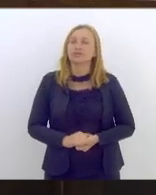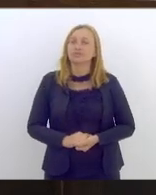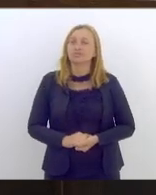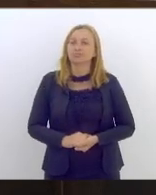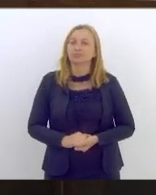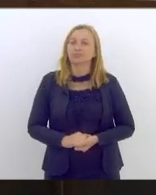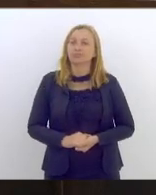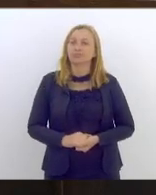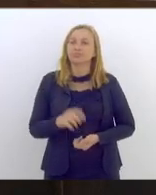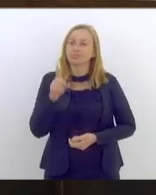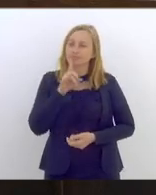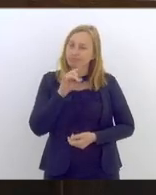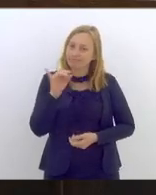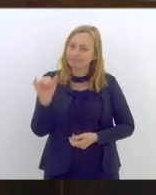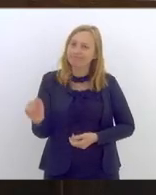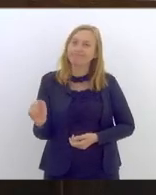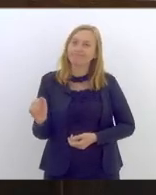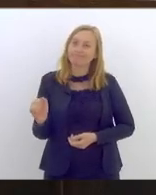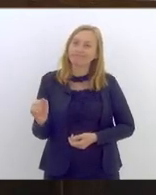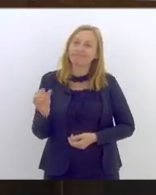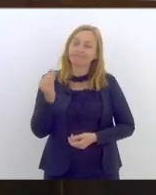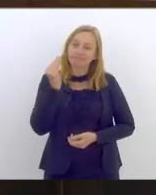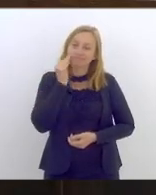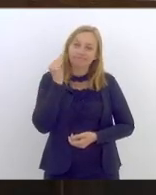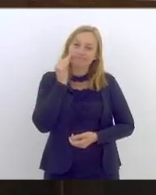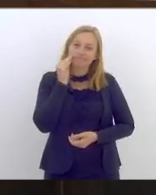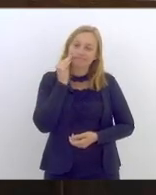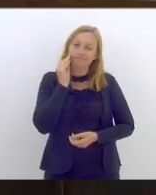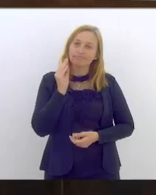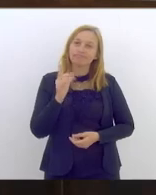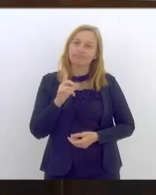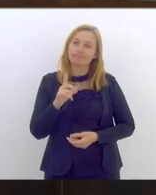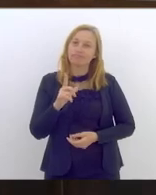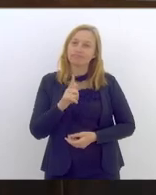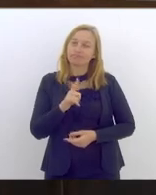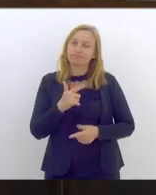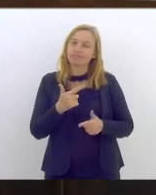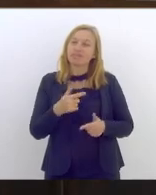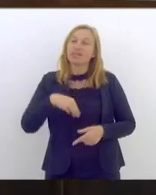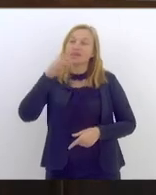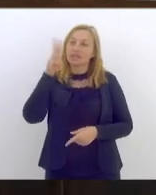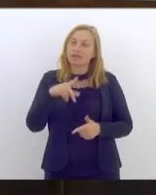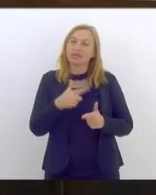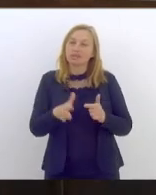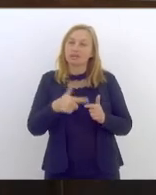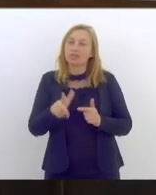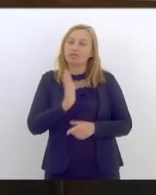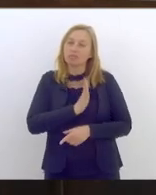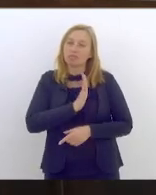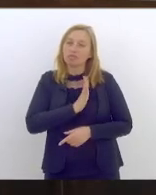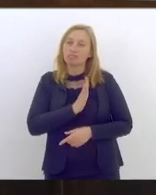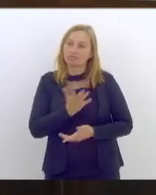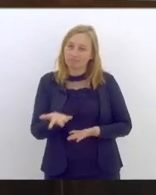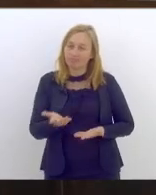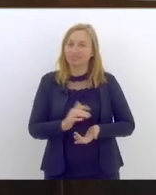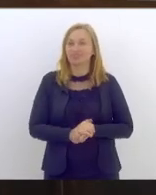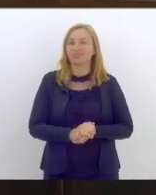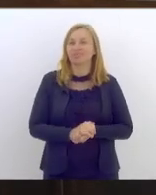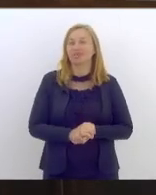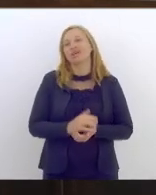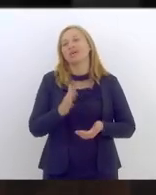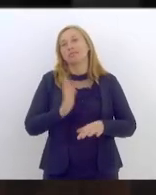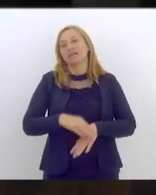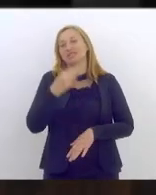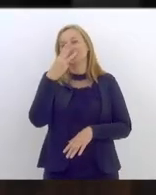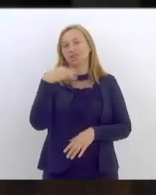foi um dia que foi um teste para cardíaco aquele dia ficamos mais de três horas discutindo aqui um placar de verso